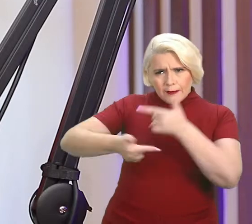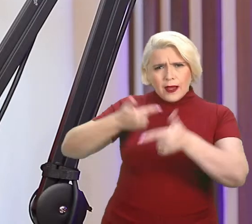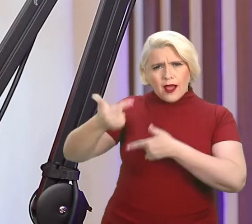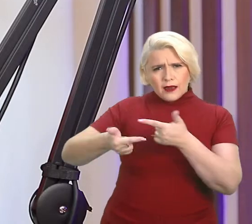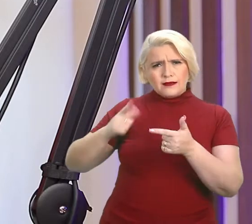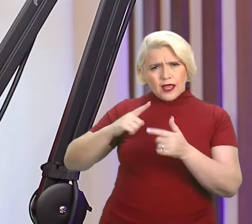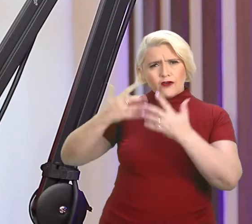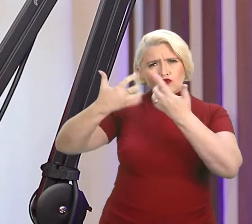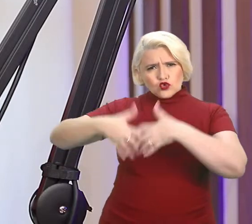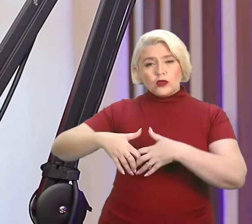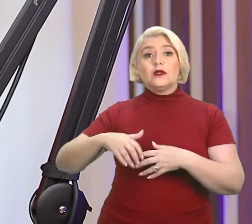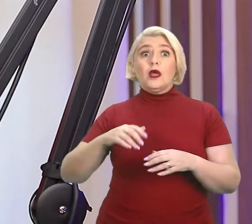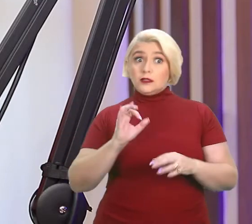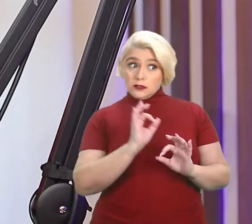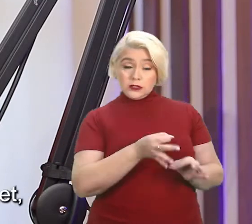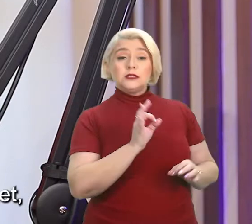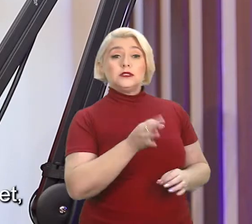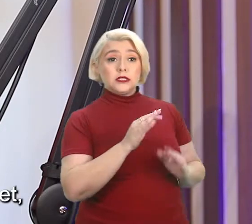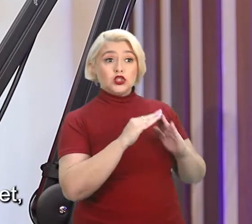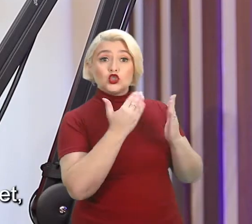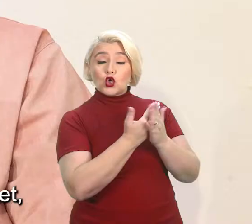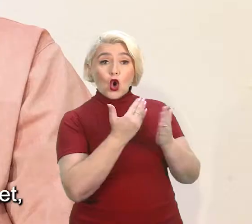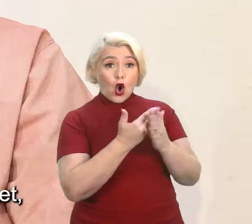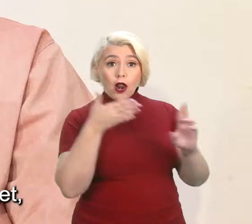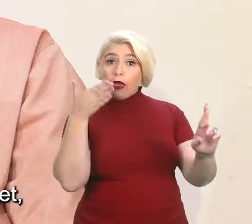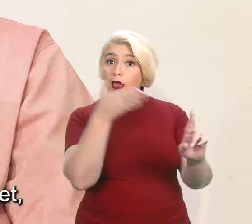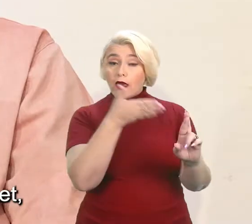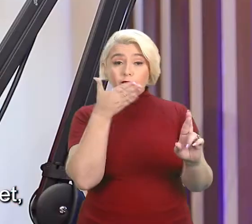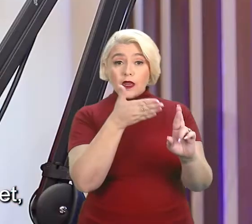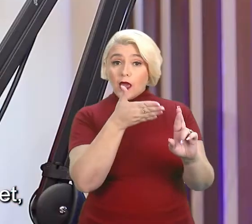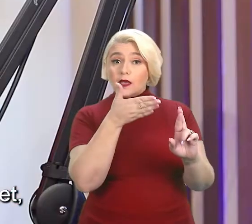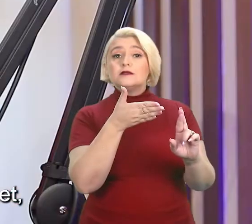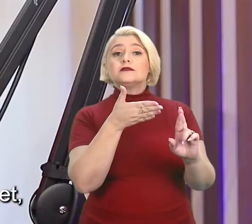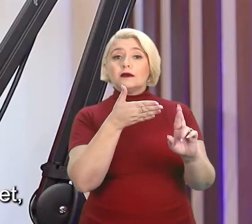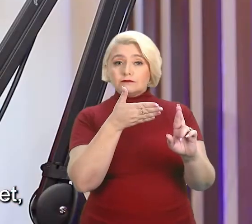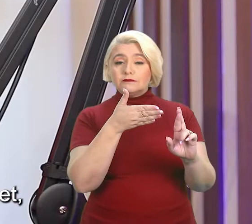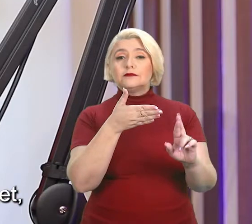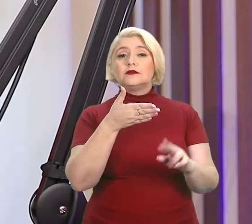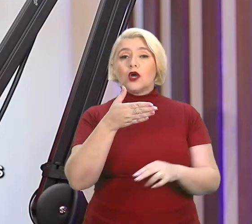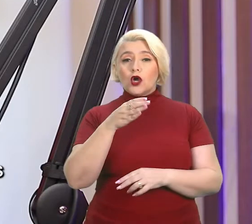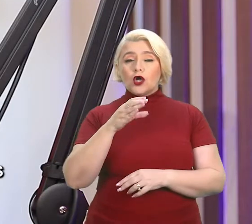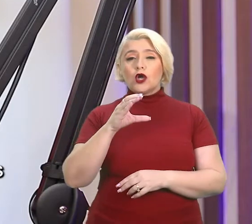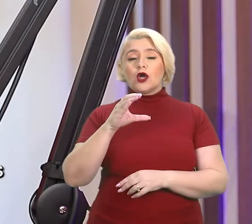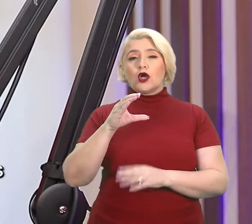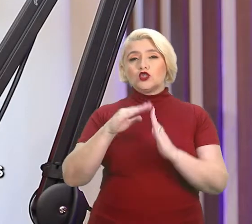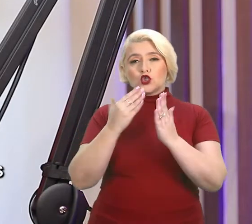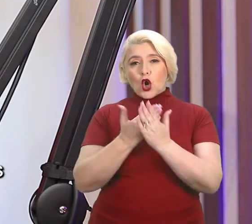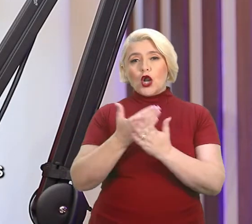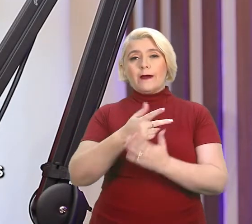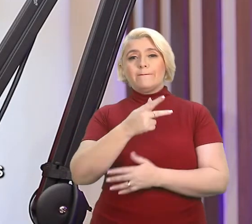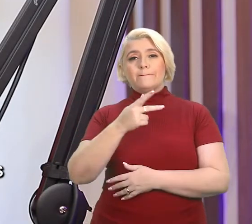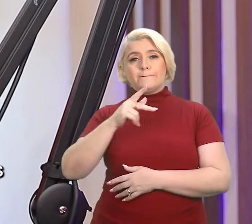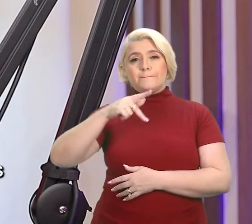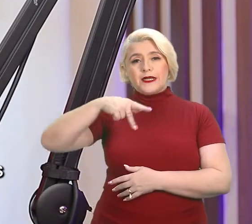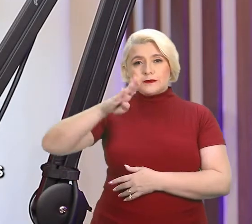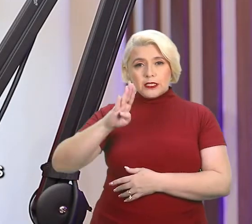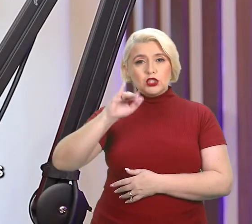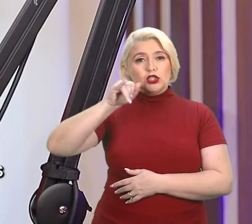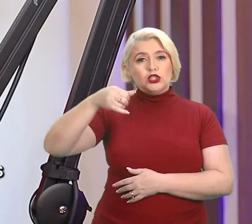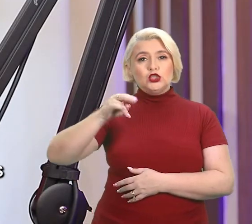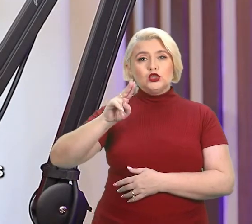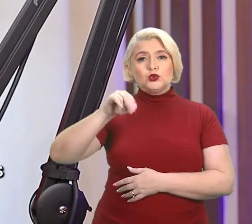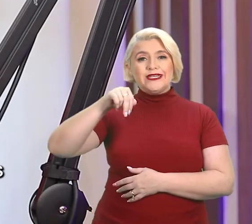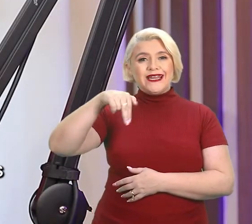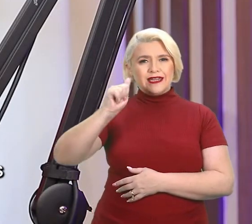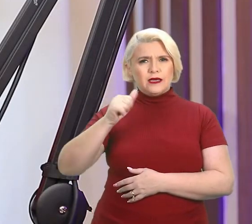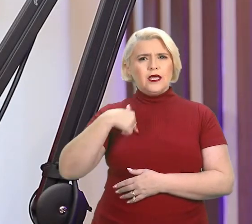Colégio Presbiteriano de Juína é uma referência lá na cidade. Ó, Sabe? A gente com a internet hoje a gente acompanha Instagram, né, deles